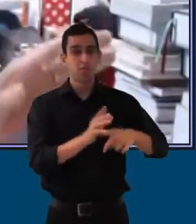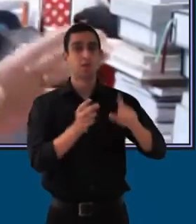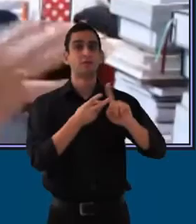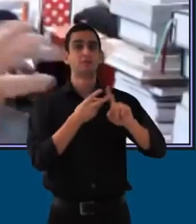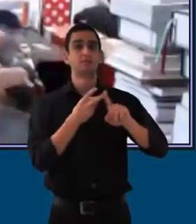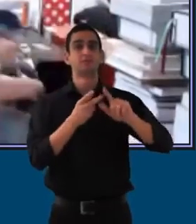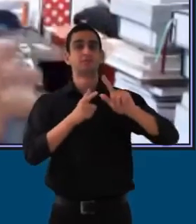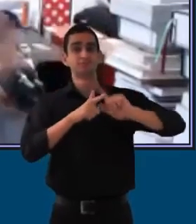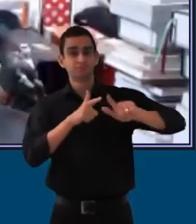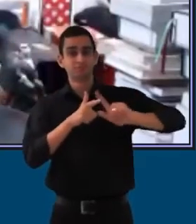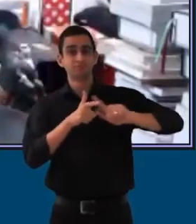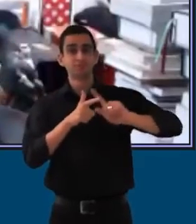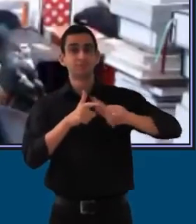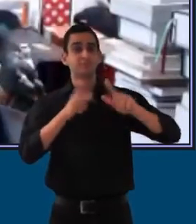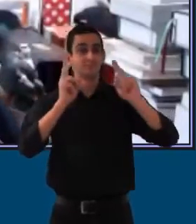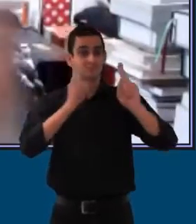ali